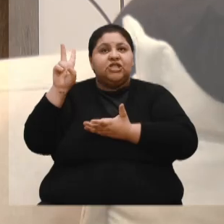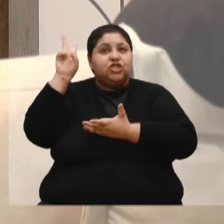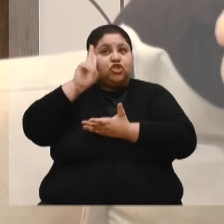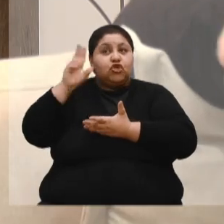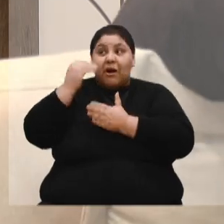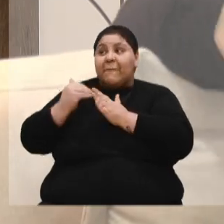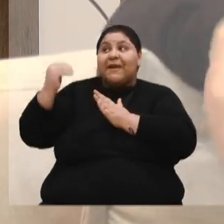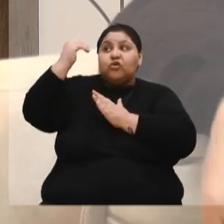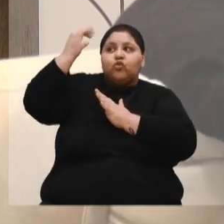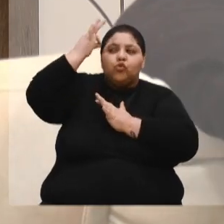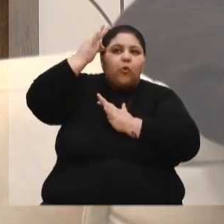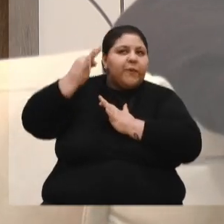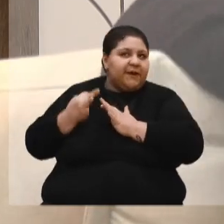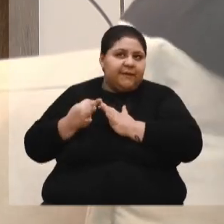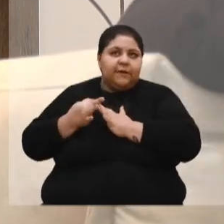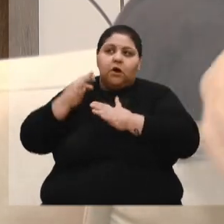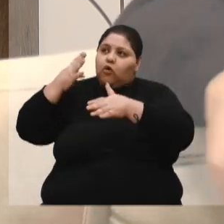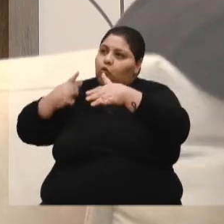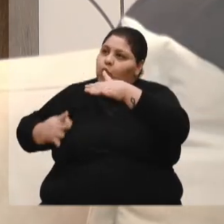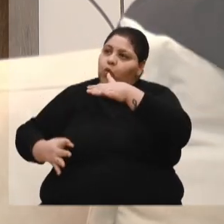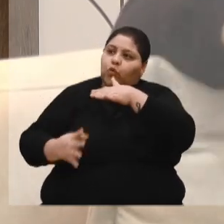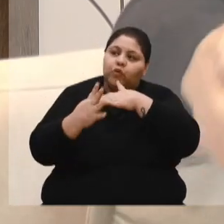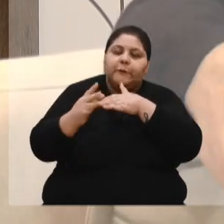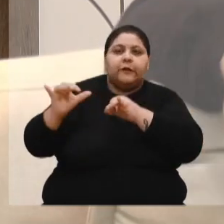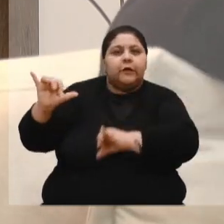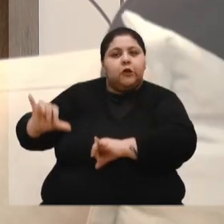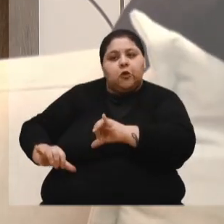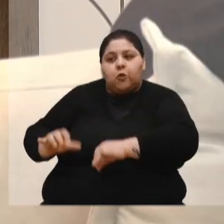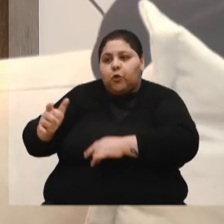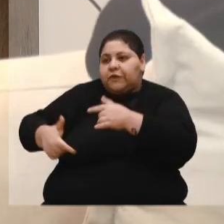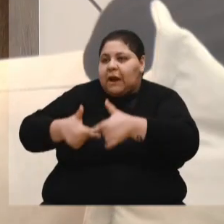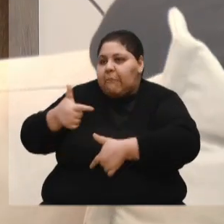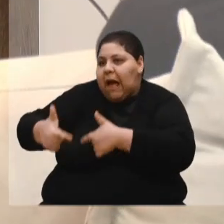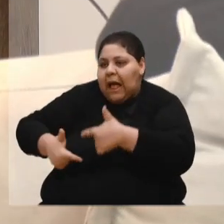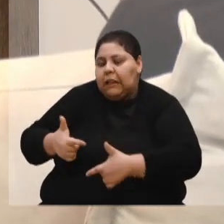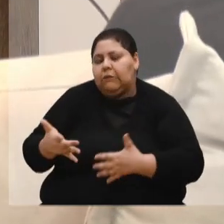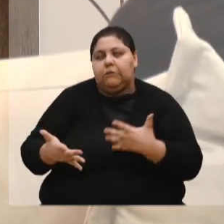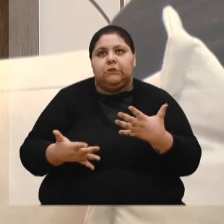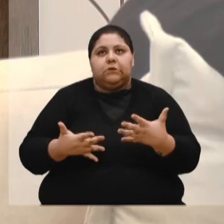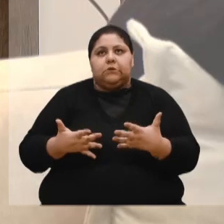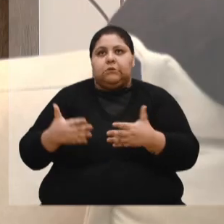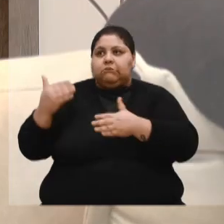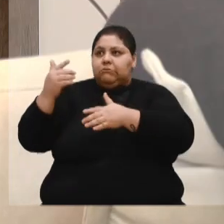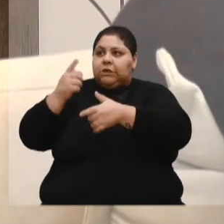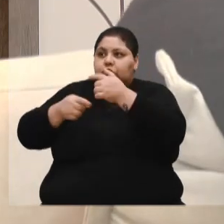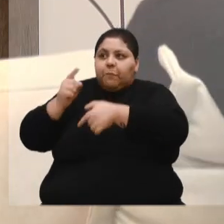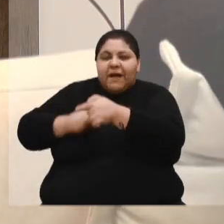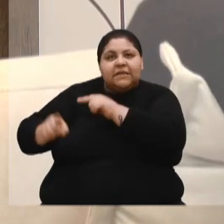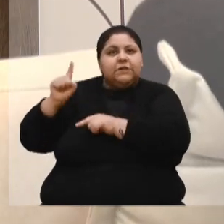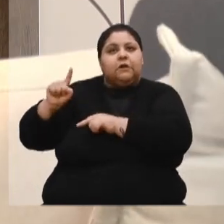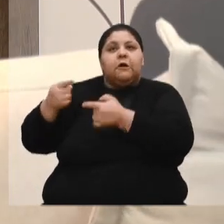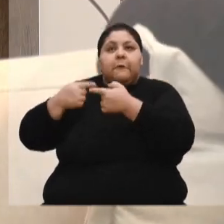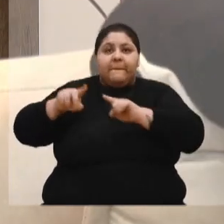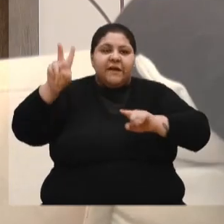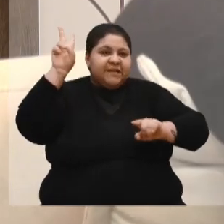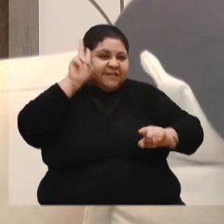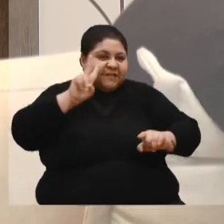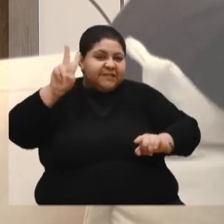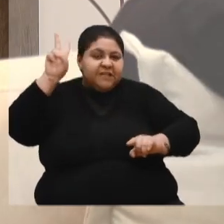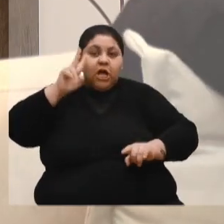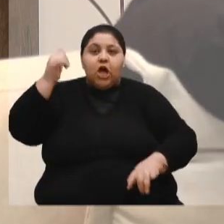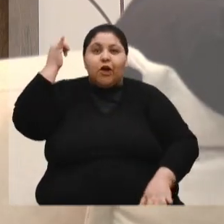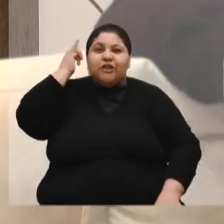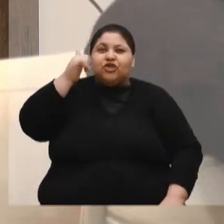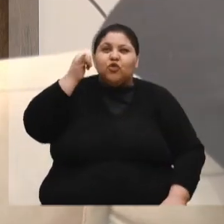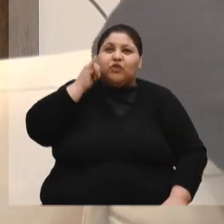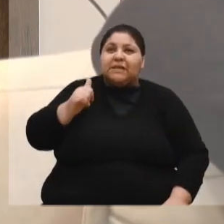história para adulto entender, né? Da imigração, do sofrimento, do trabalho, né? Da superação. Mas isso é uma história para a